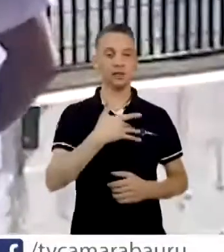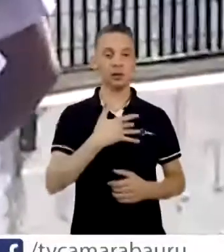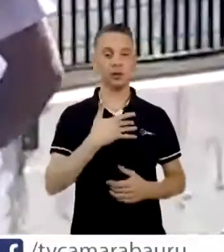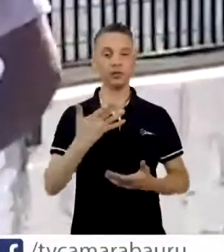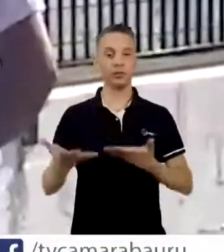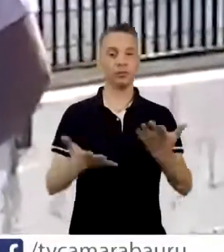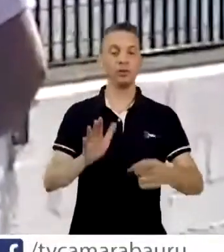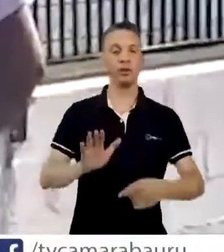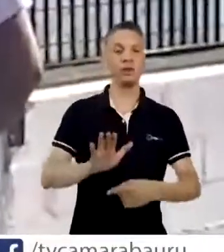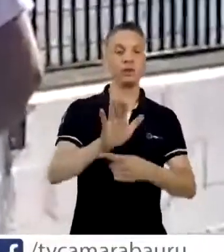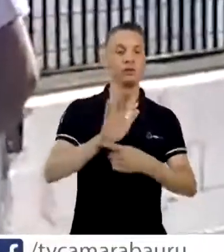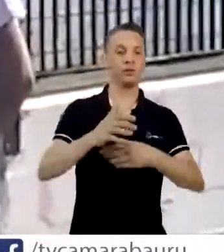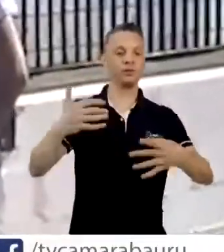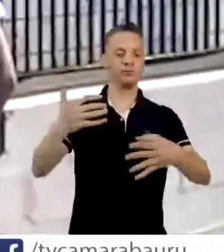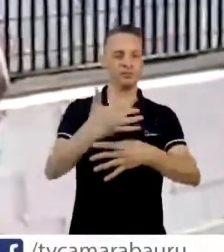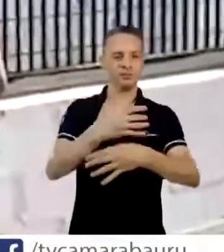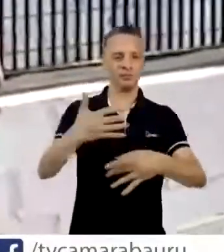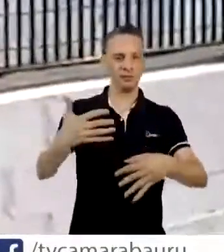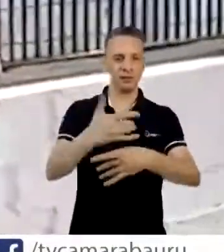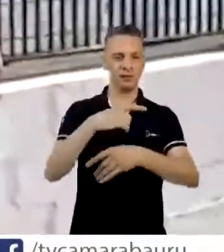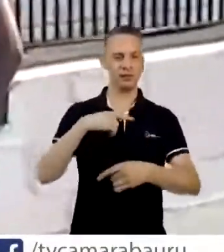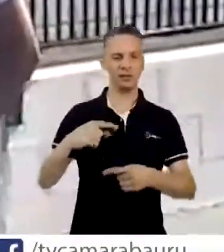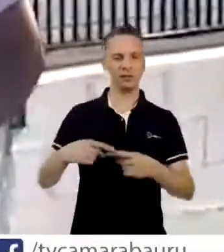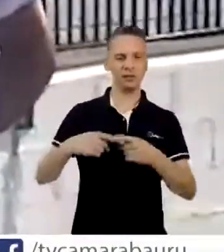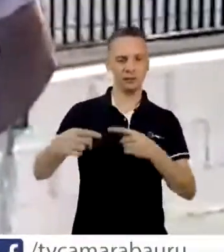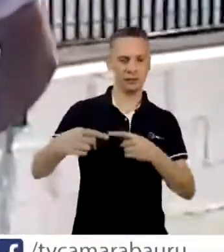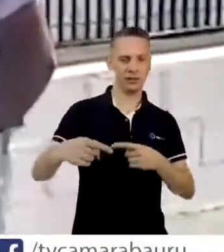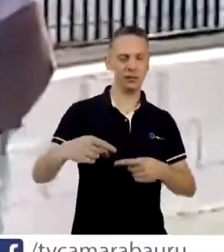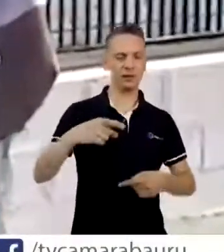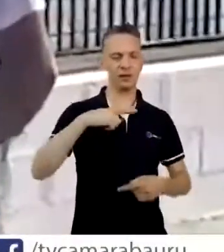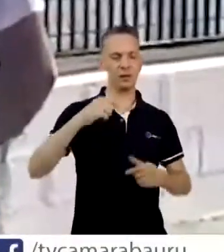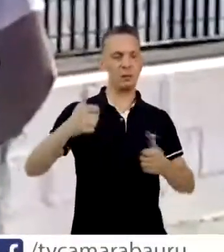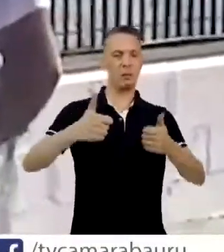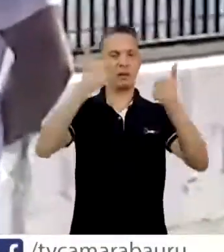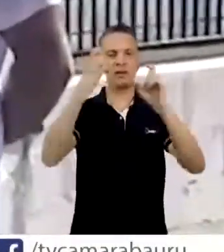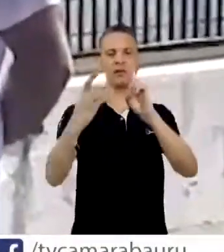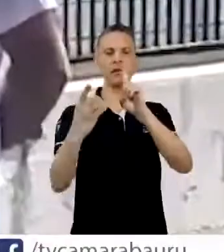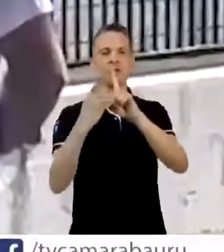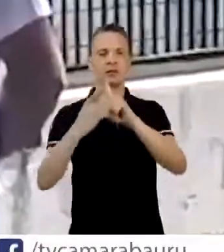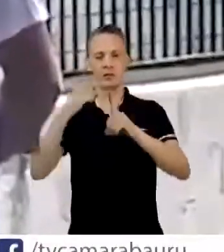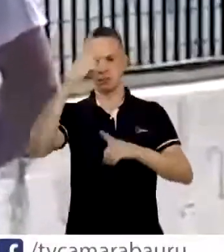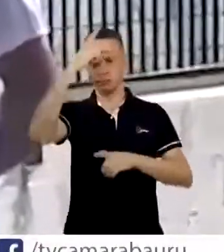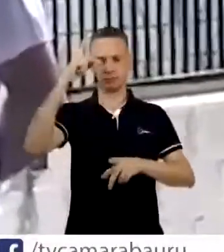entregar nas próximas semanas aqui. Para melhorar o atendimento da população, melhorar o